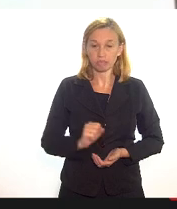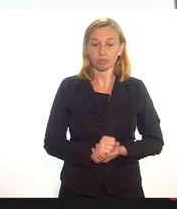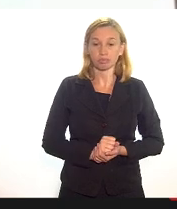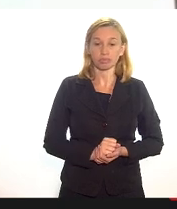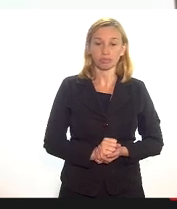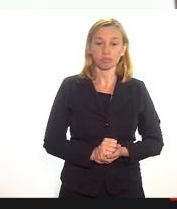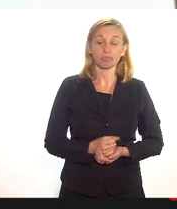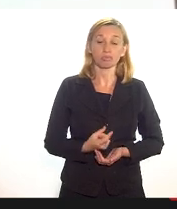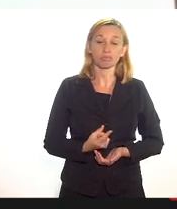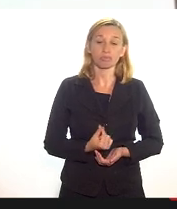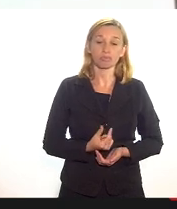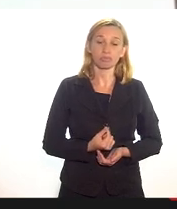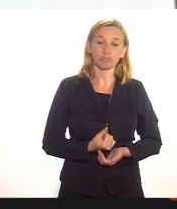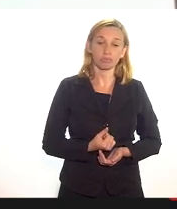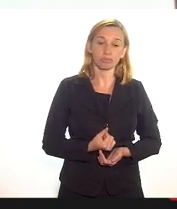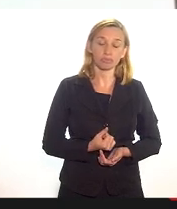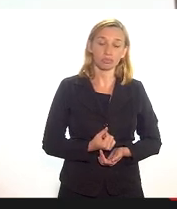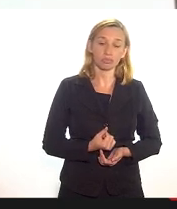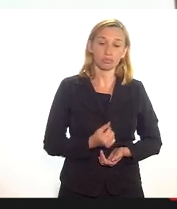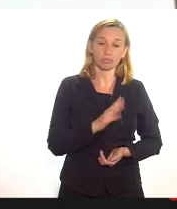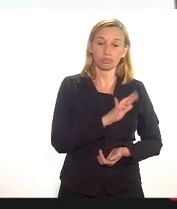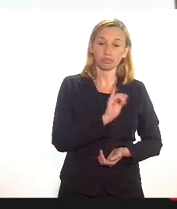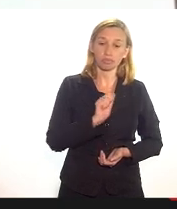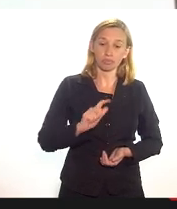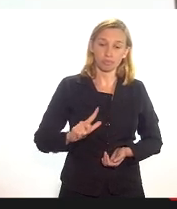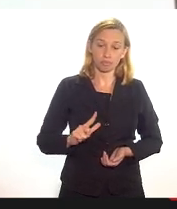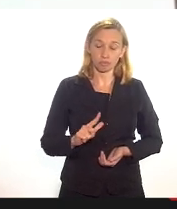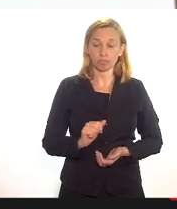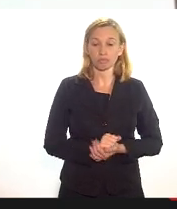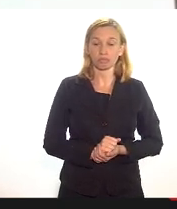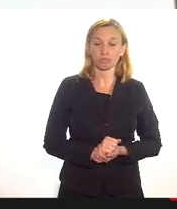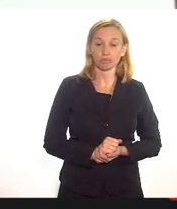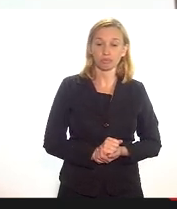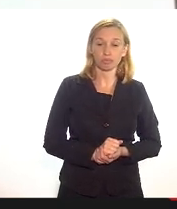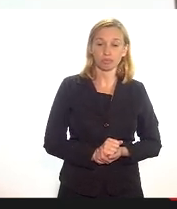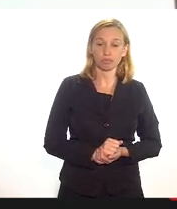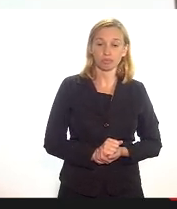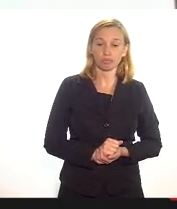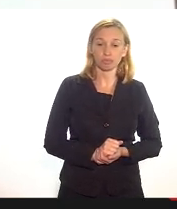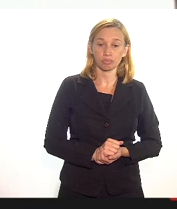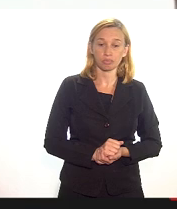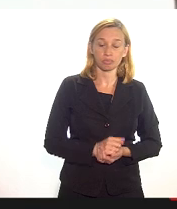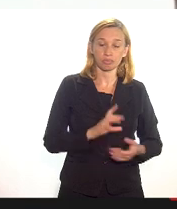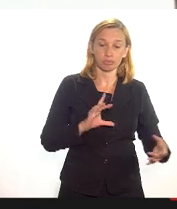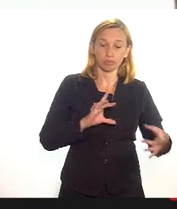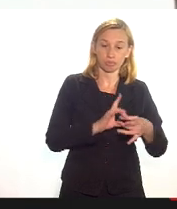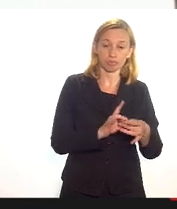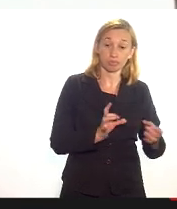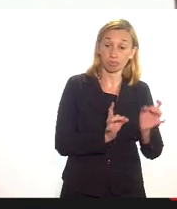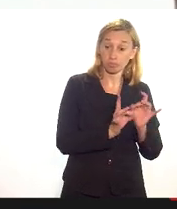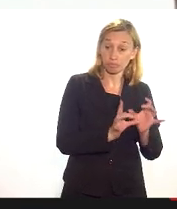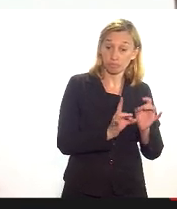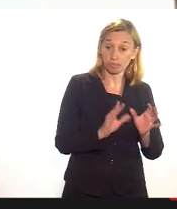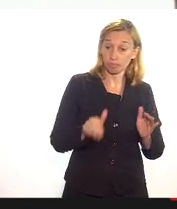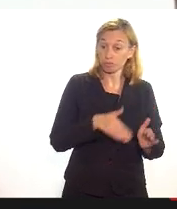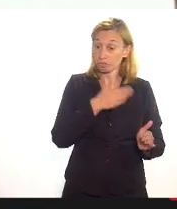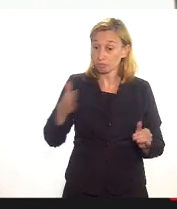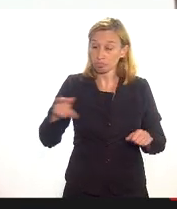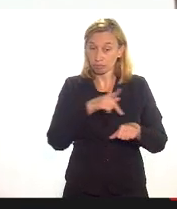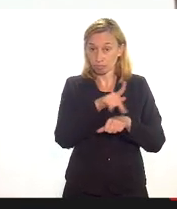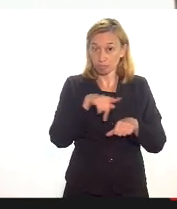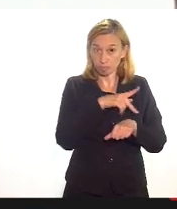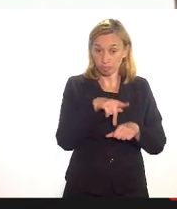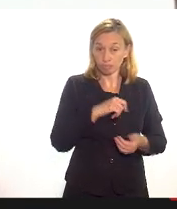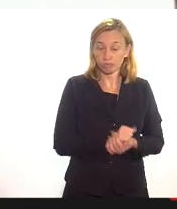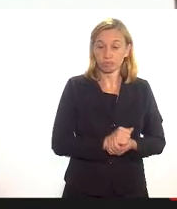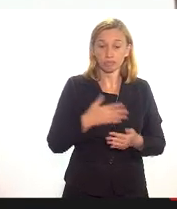o valor do preço do barril que a sua coligada vendia no exterior,